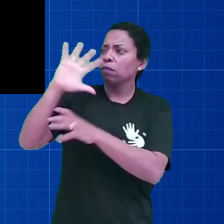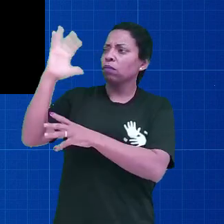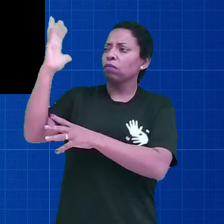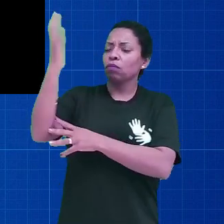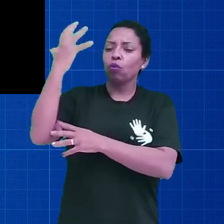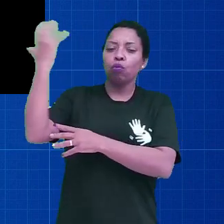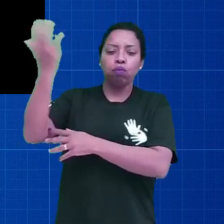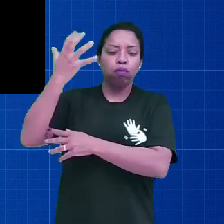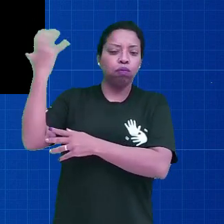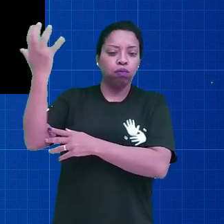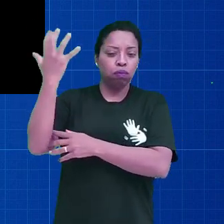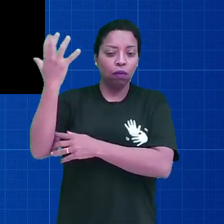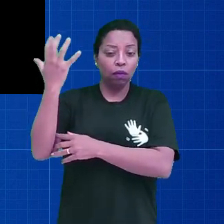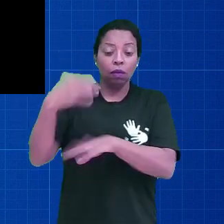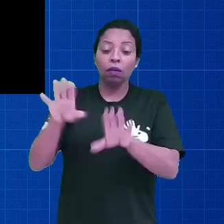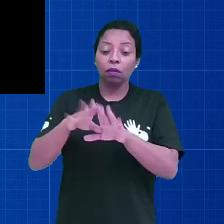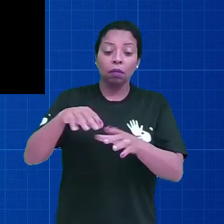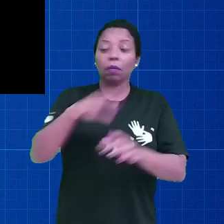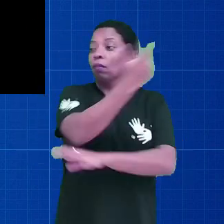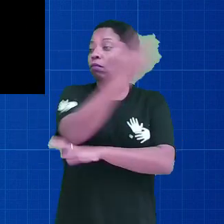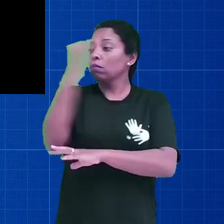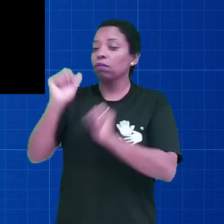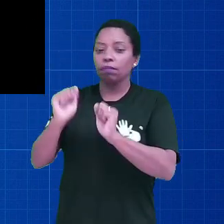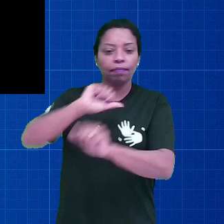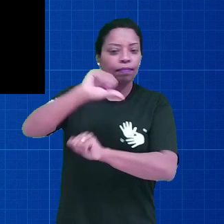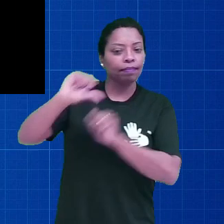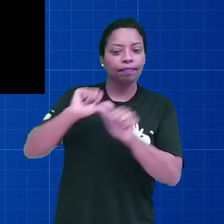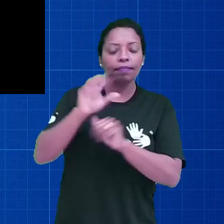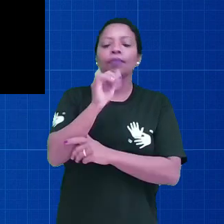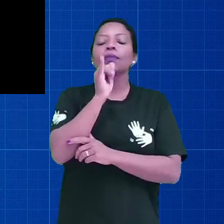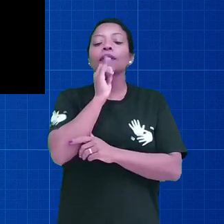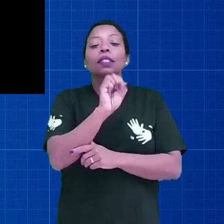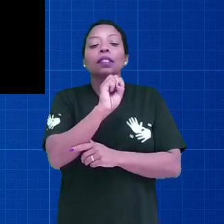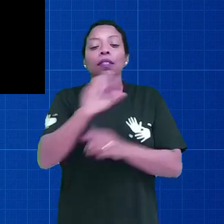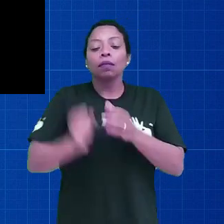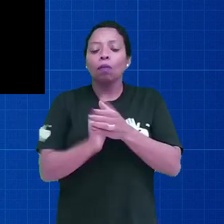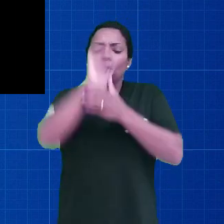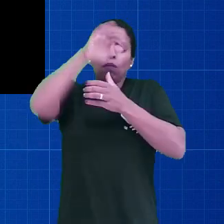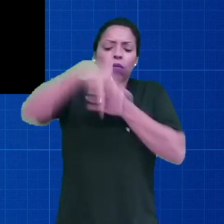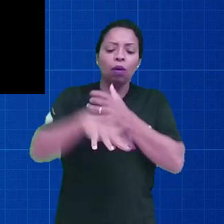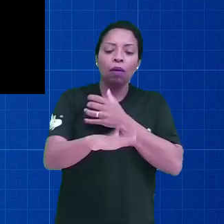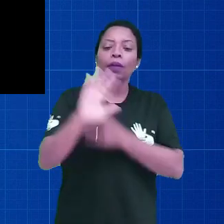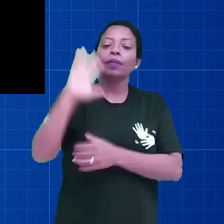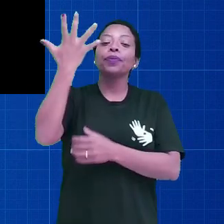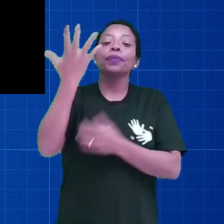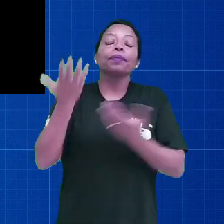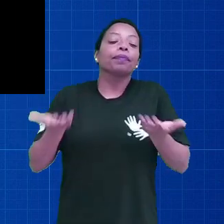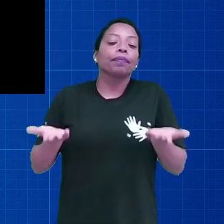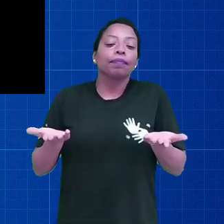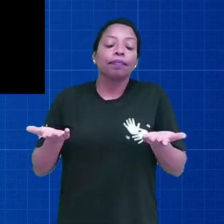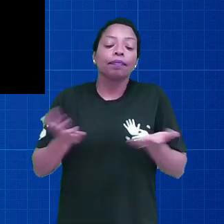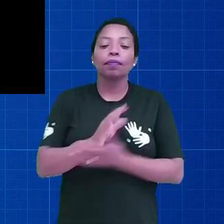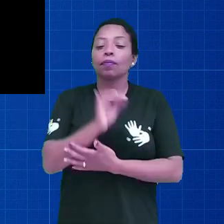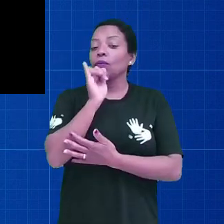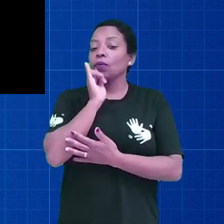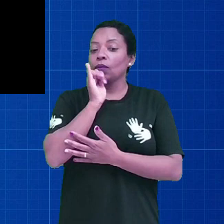alterar o ambiente de várias formas. O que acontece com uma erupção vulcânica? A